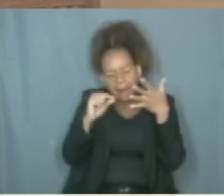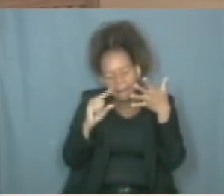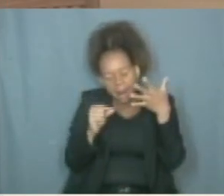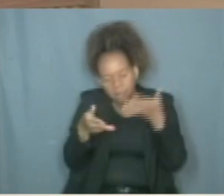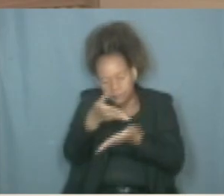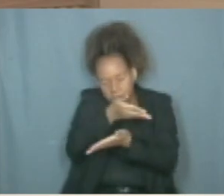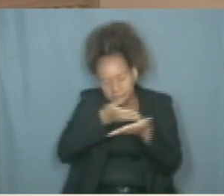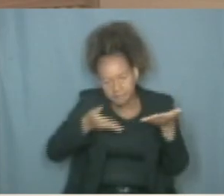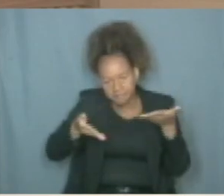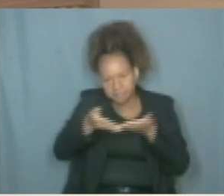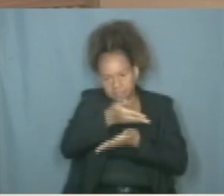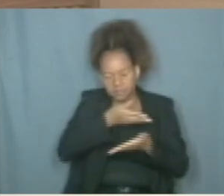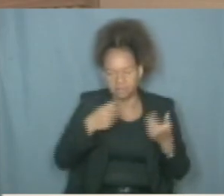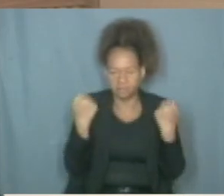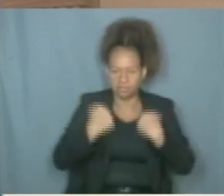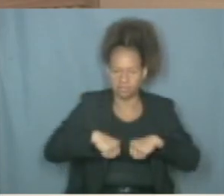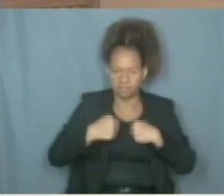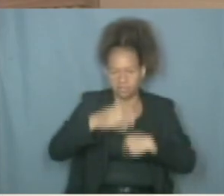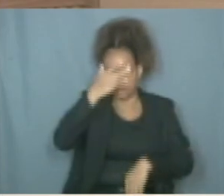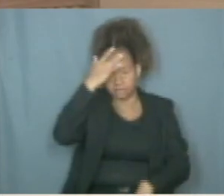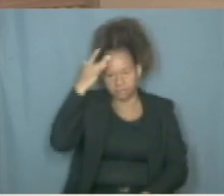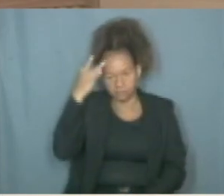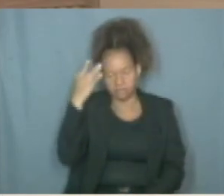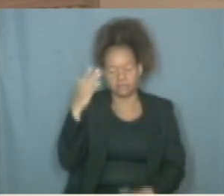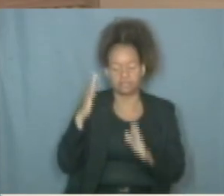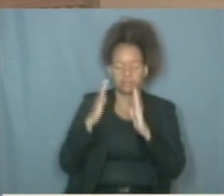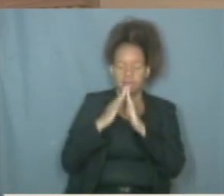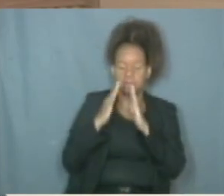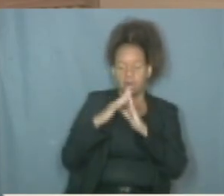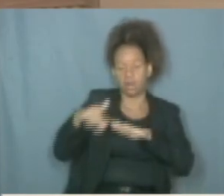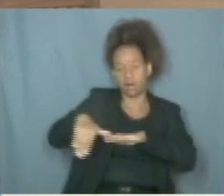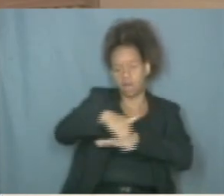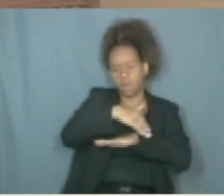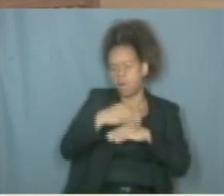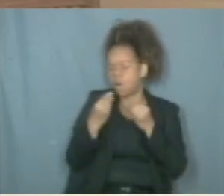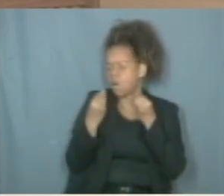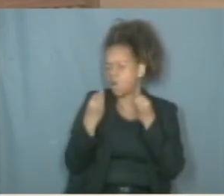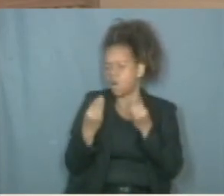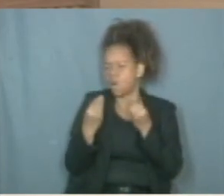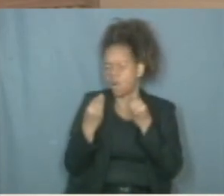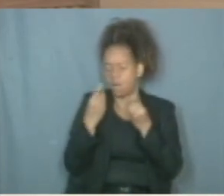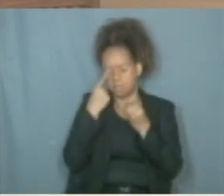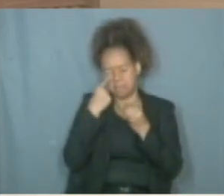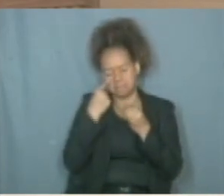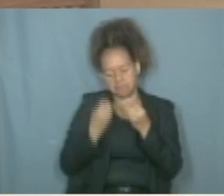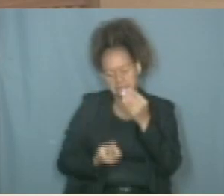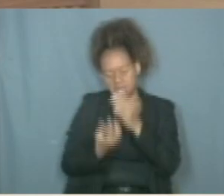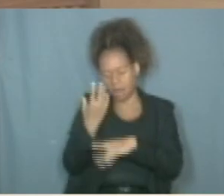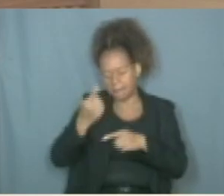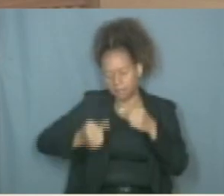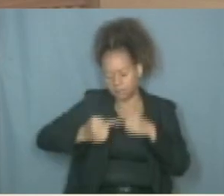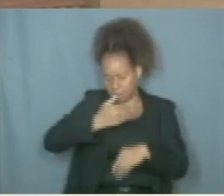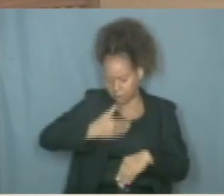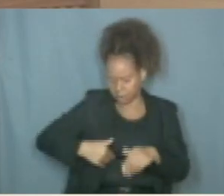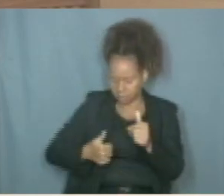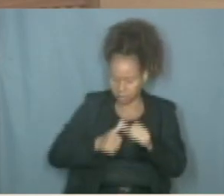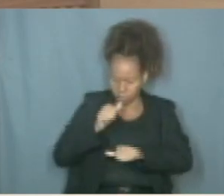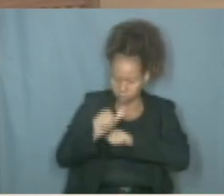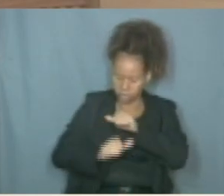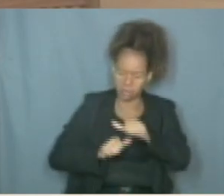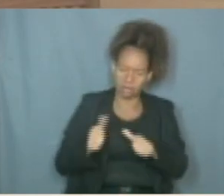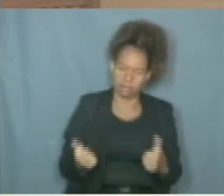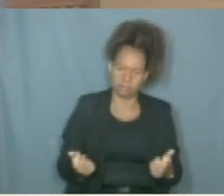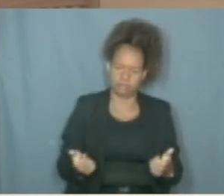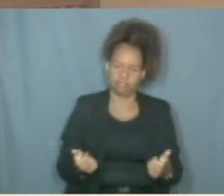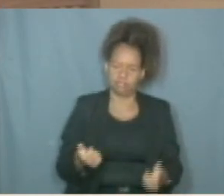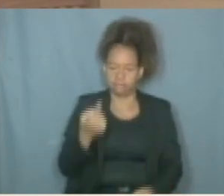envolvem as necessidades das pessoas em situação de rua, como é que eu vou construir políticas públicas para transformar, para